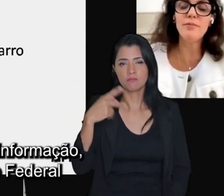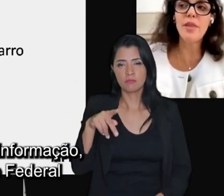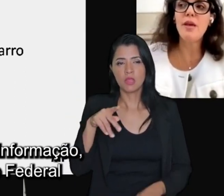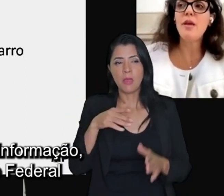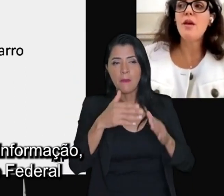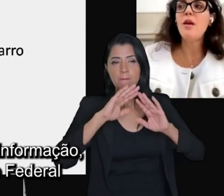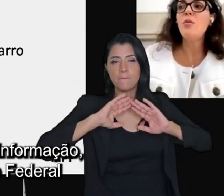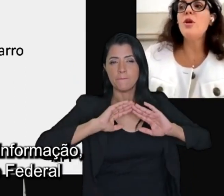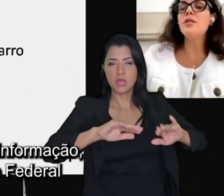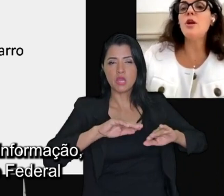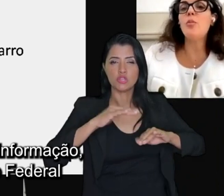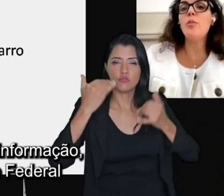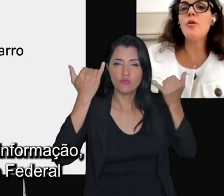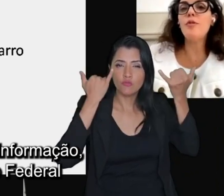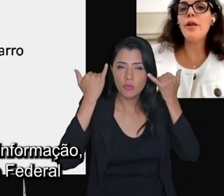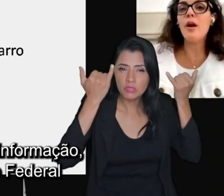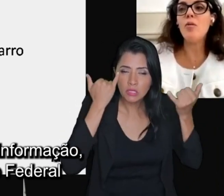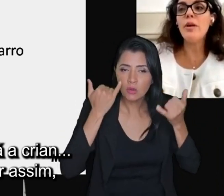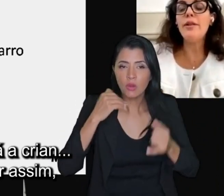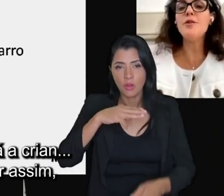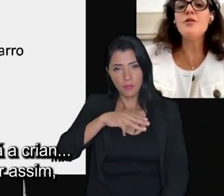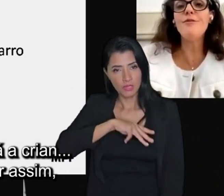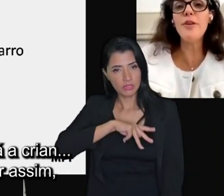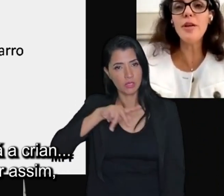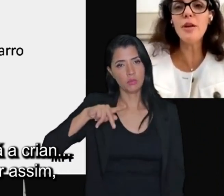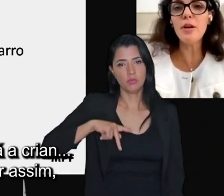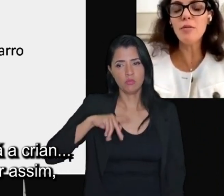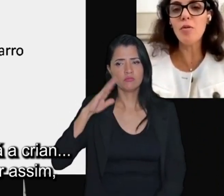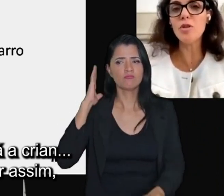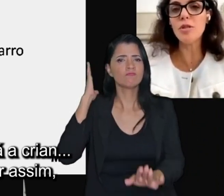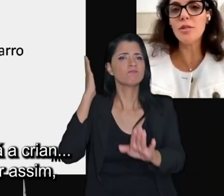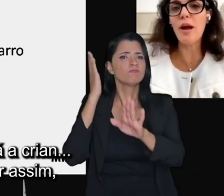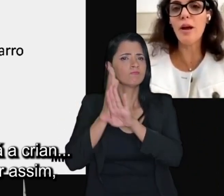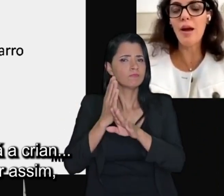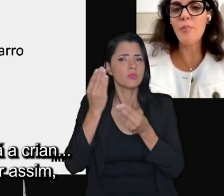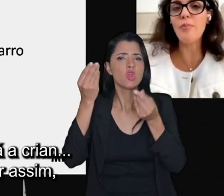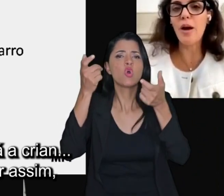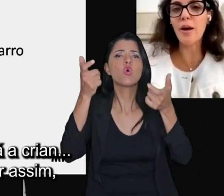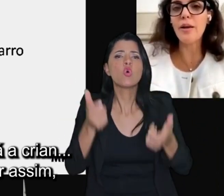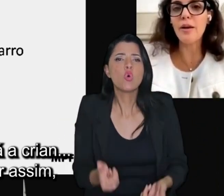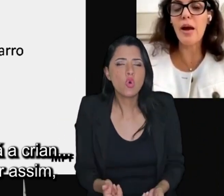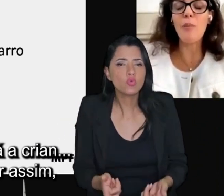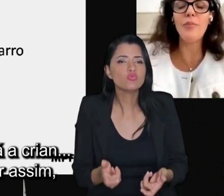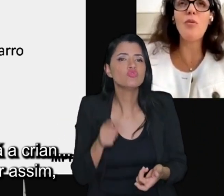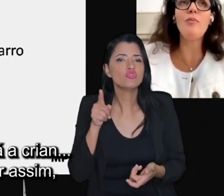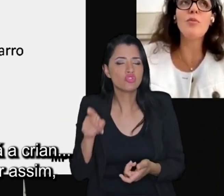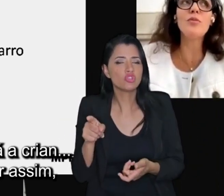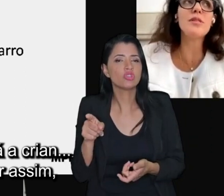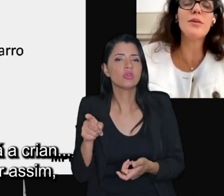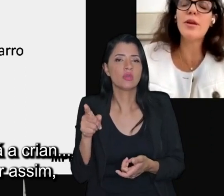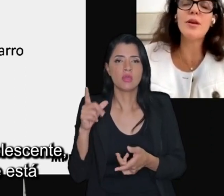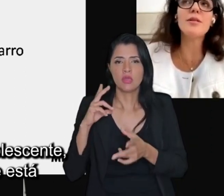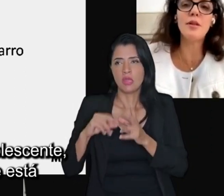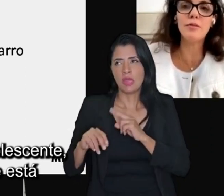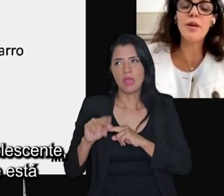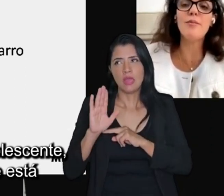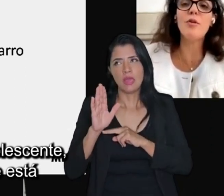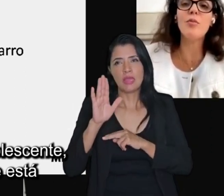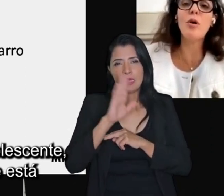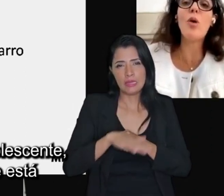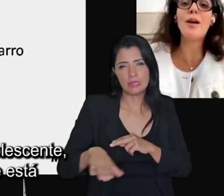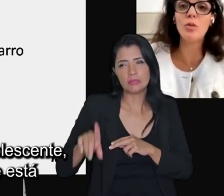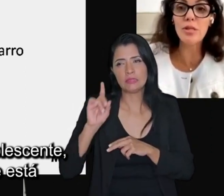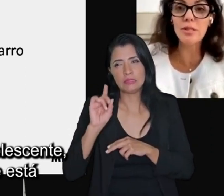informação, o Ministério Público Federal identifica onde está a criança, não, vamos dizer assim, criança não,